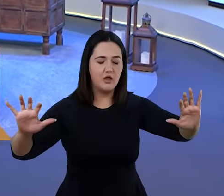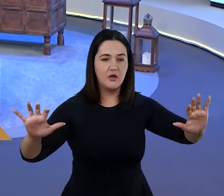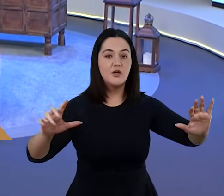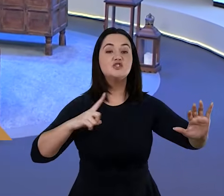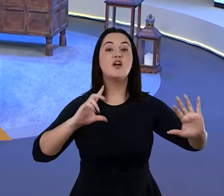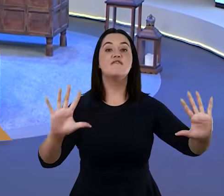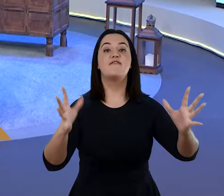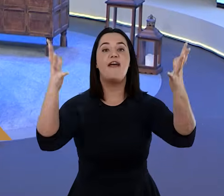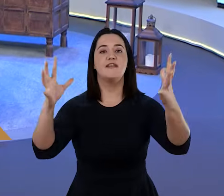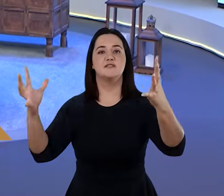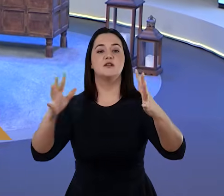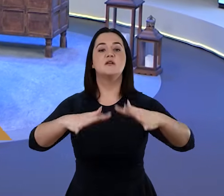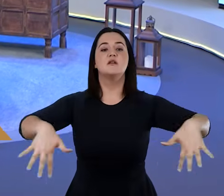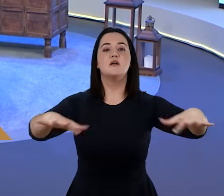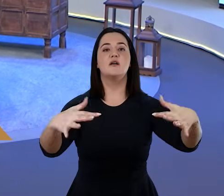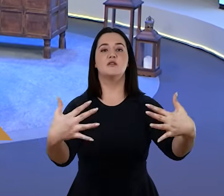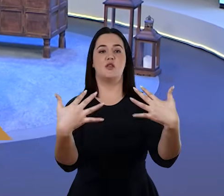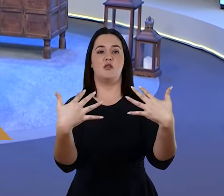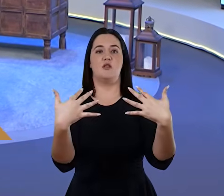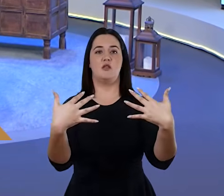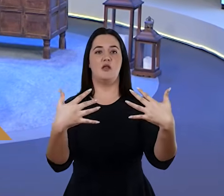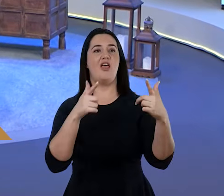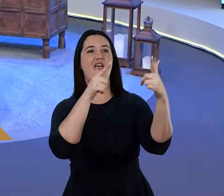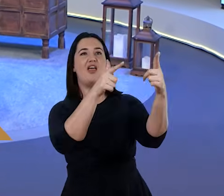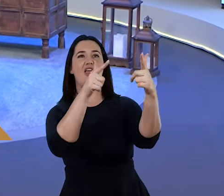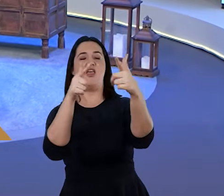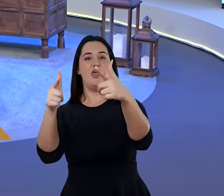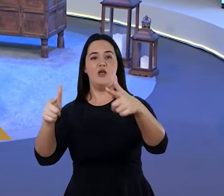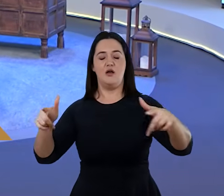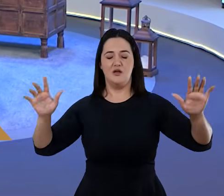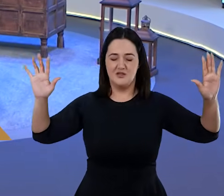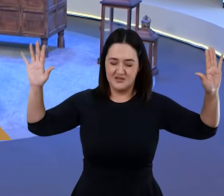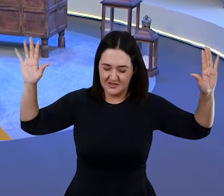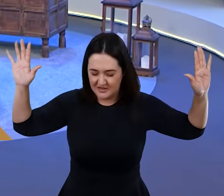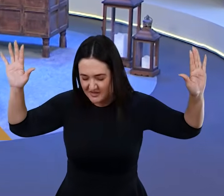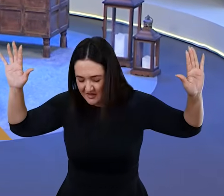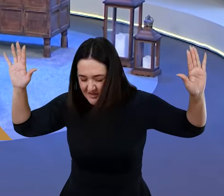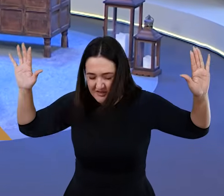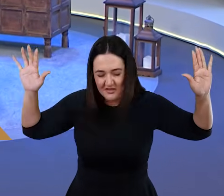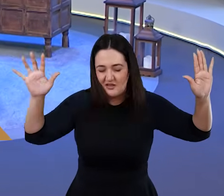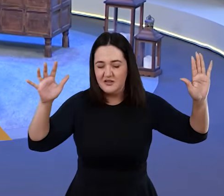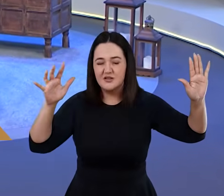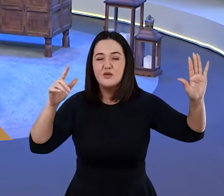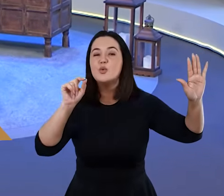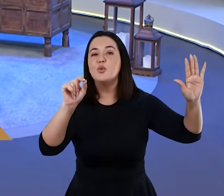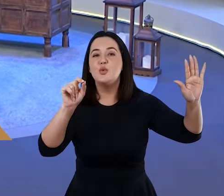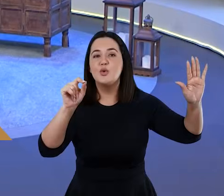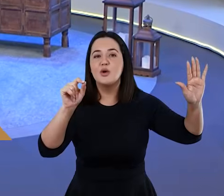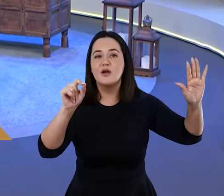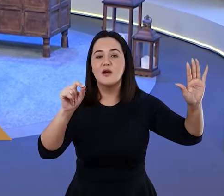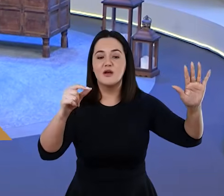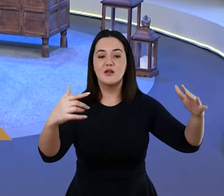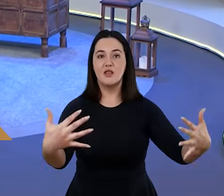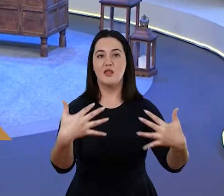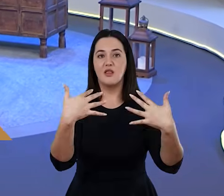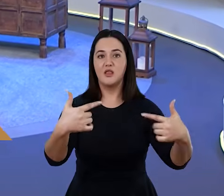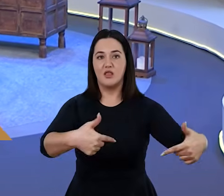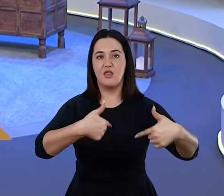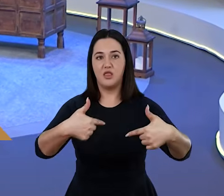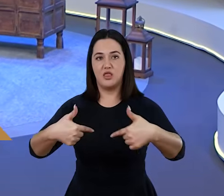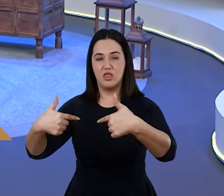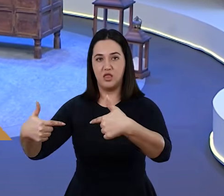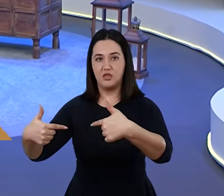é colocado diante dos filisteus para que possa ser ridicularizado perante a multidão que se reunia no templo do seu deus